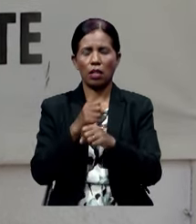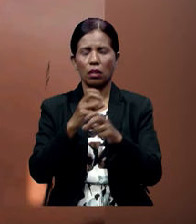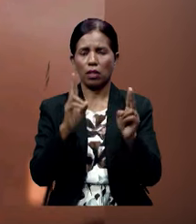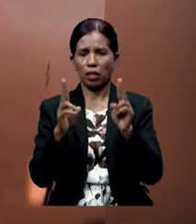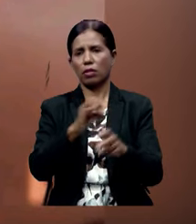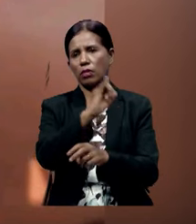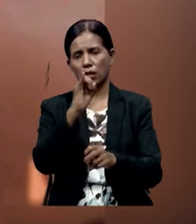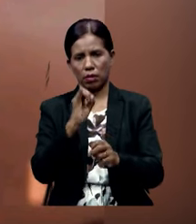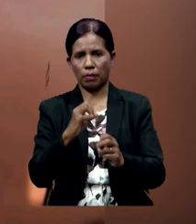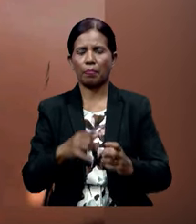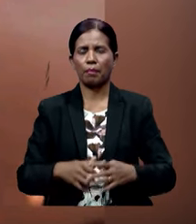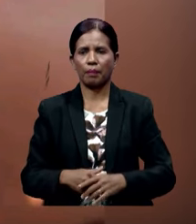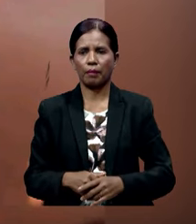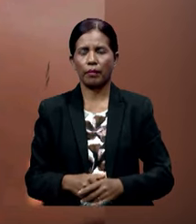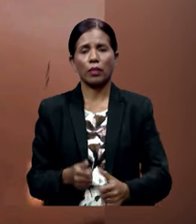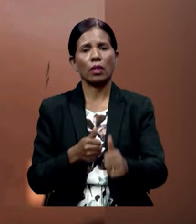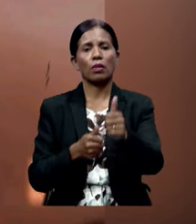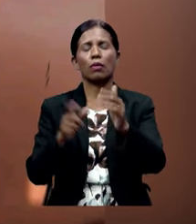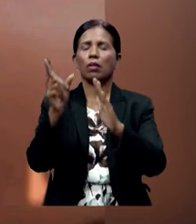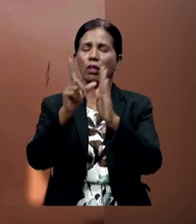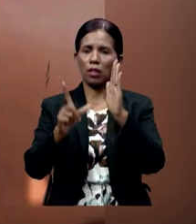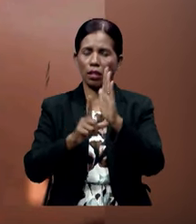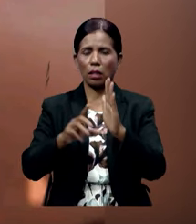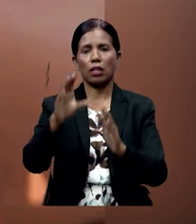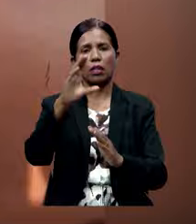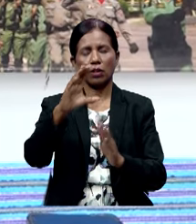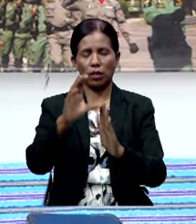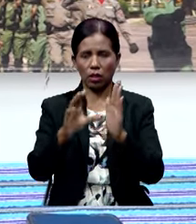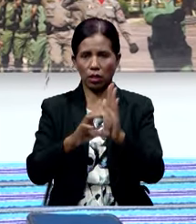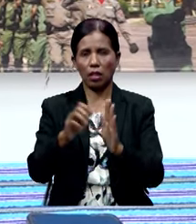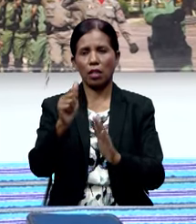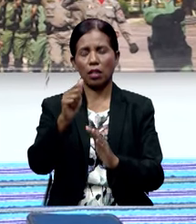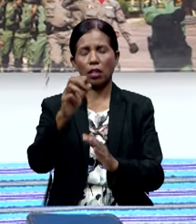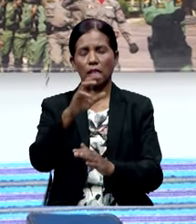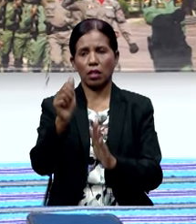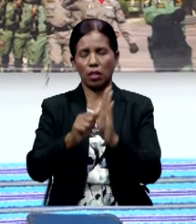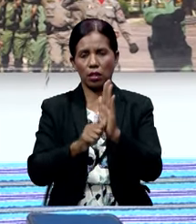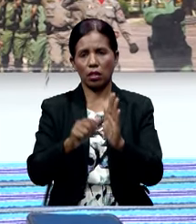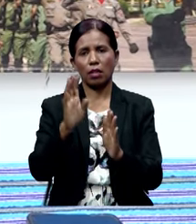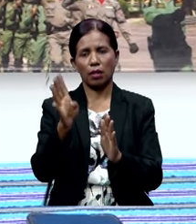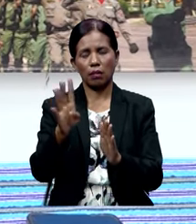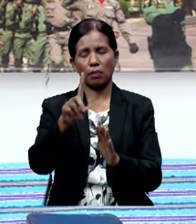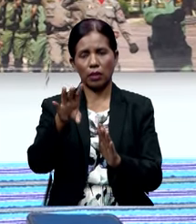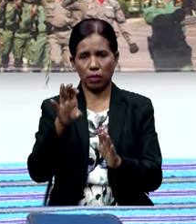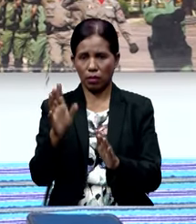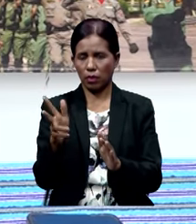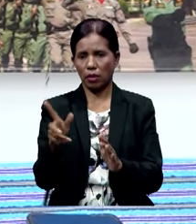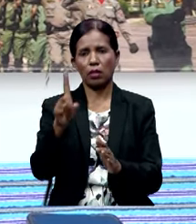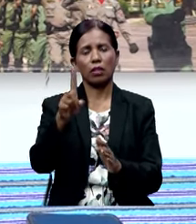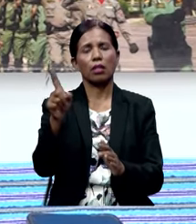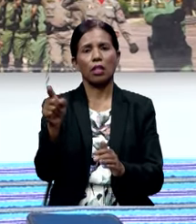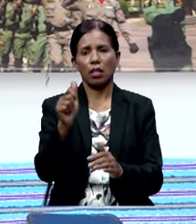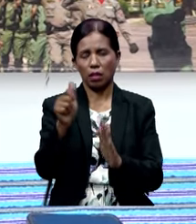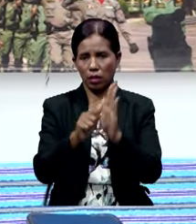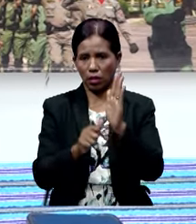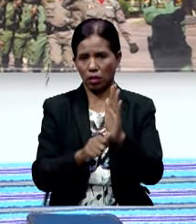ne. Tuir lei Constituição Arretele, artigo ato sida hat no resunen, a linha ida totolo, no artigo ato sida